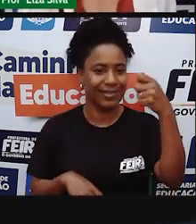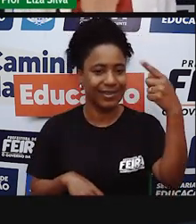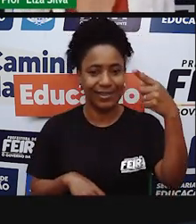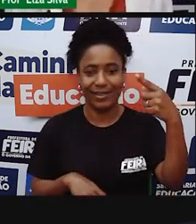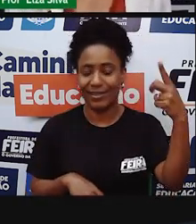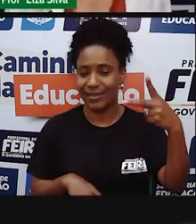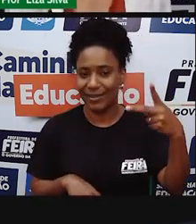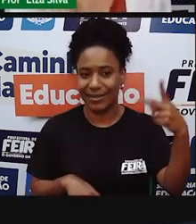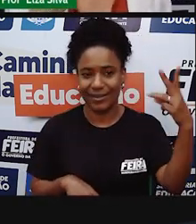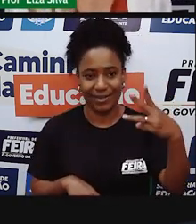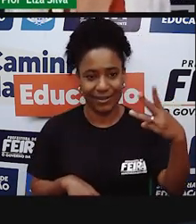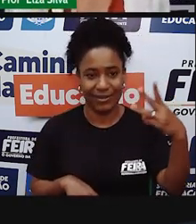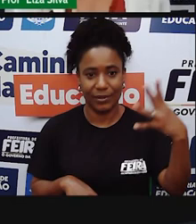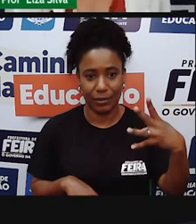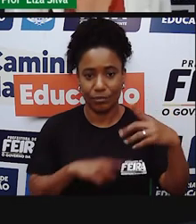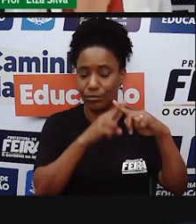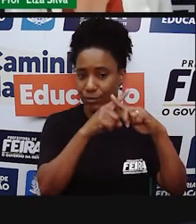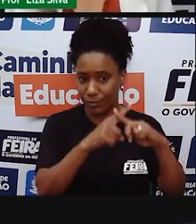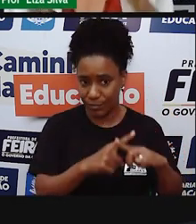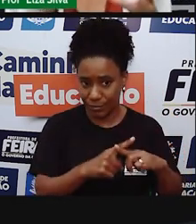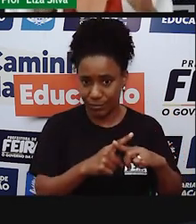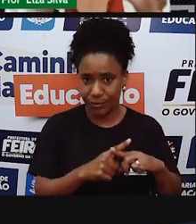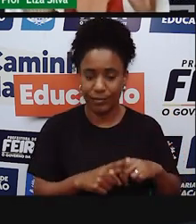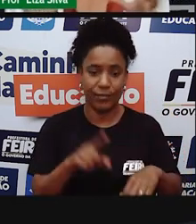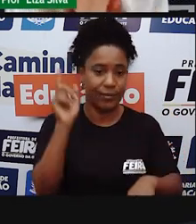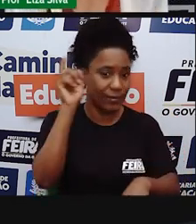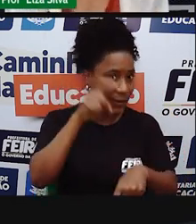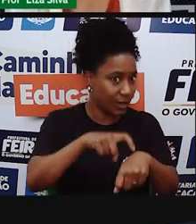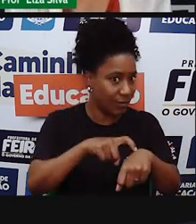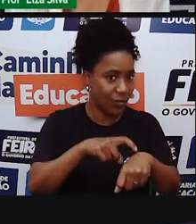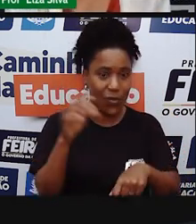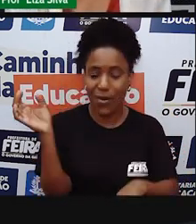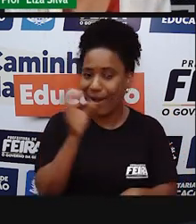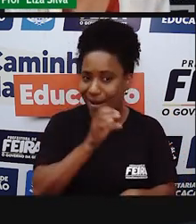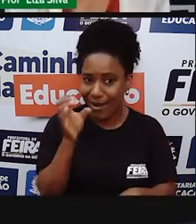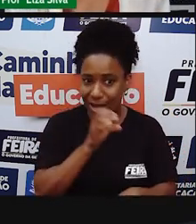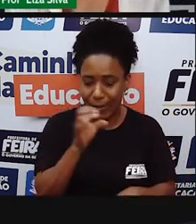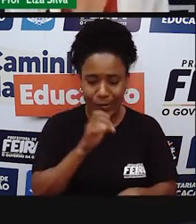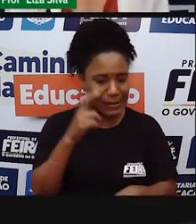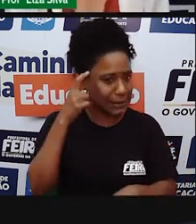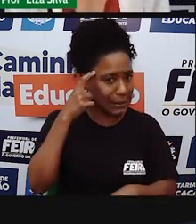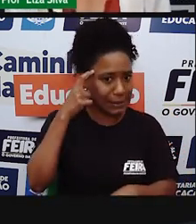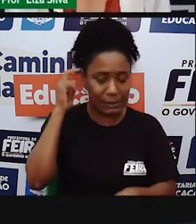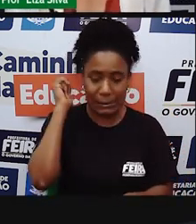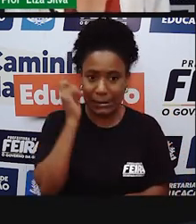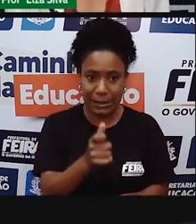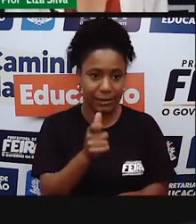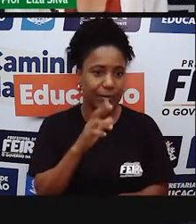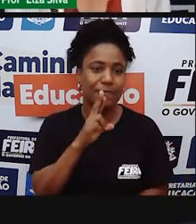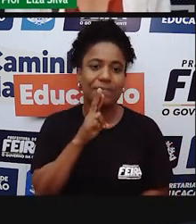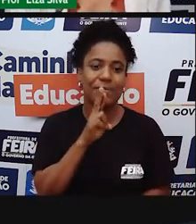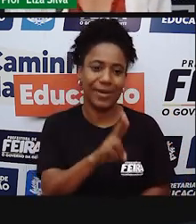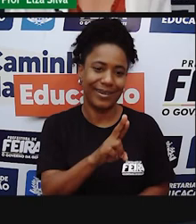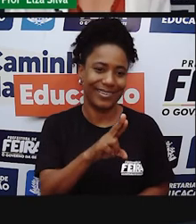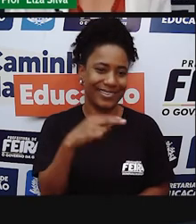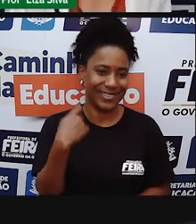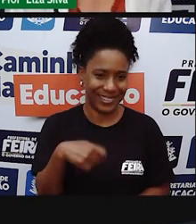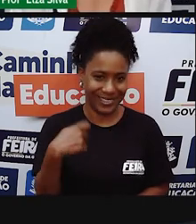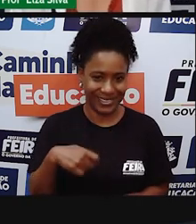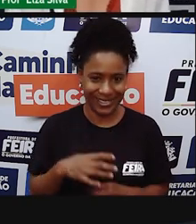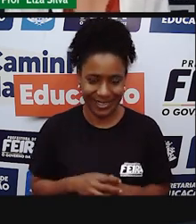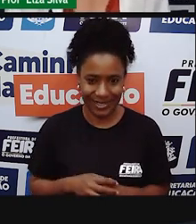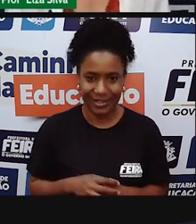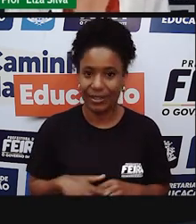tem um diferencial, ela tem tempo, então a gente vai ter que agilizar o nosso pensamento. Ela também te oferece vidas